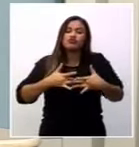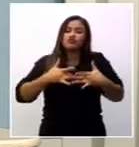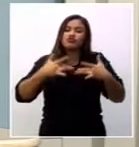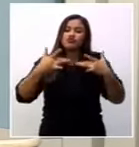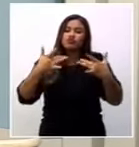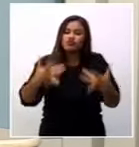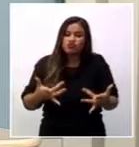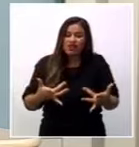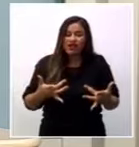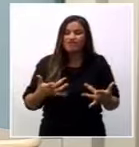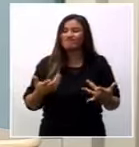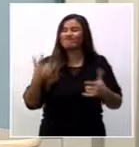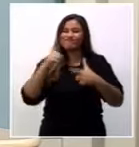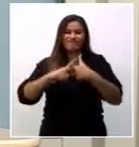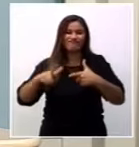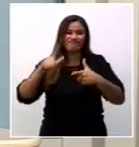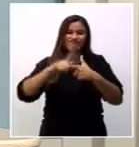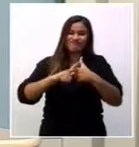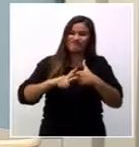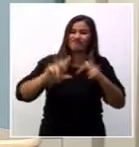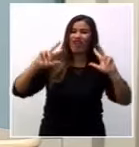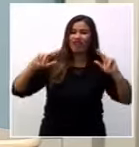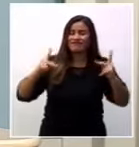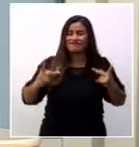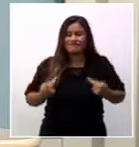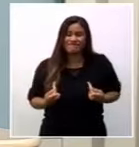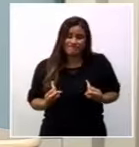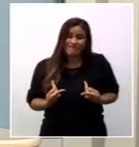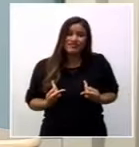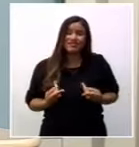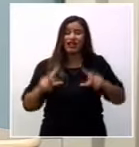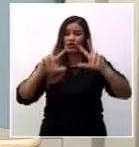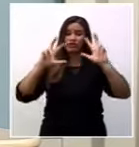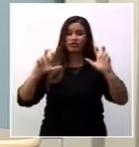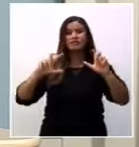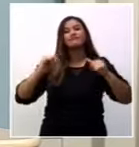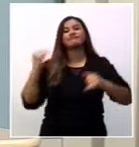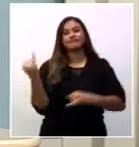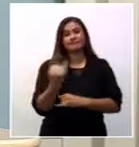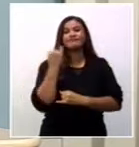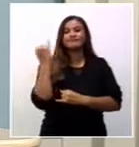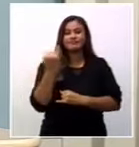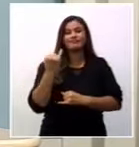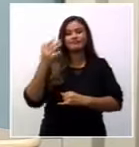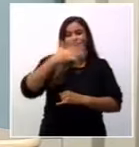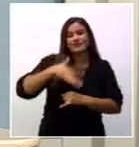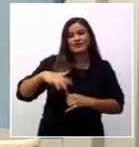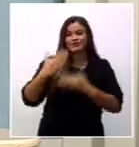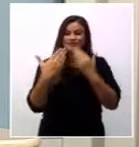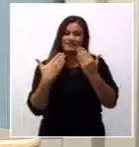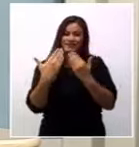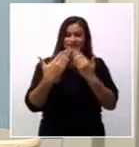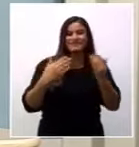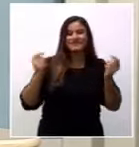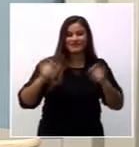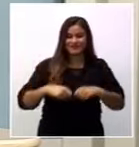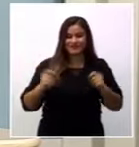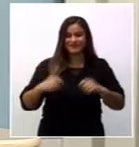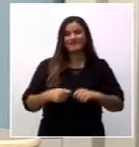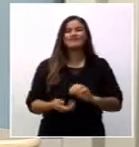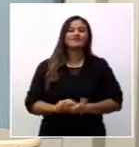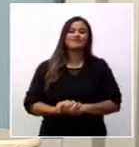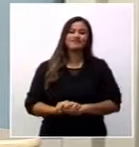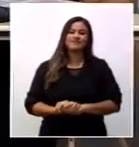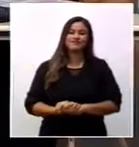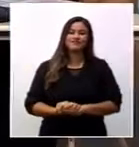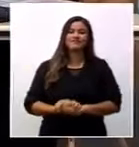crise humanitária, né? E então, esse é um tema muito importante que a gente pode conversar um pouco mais na próxima aula.